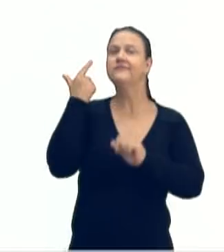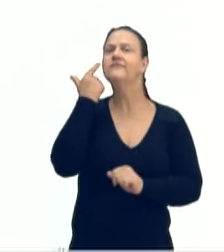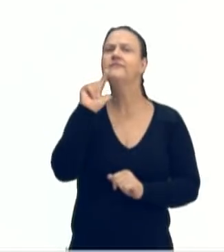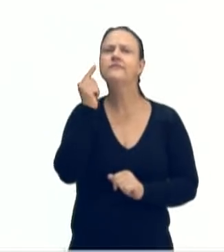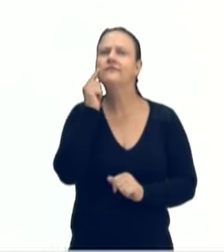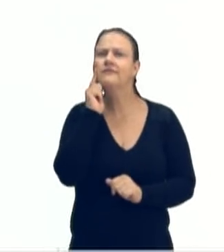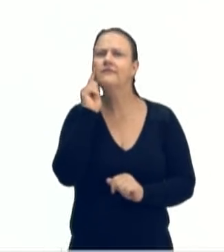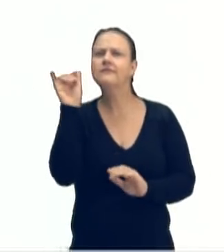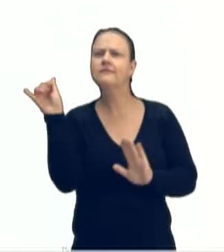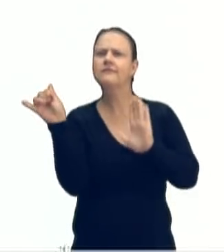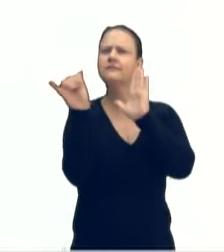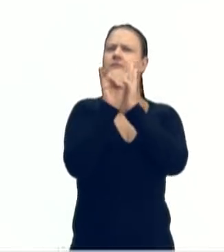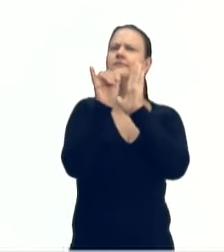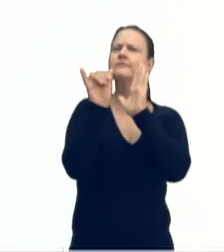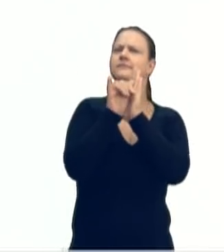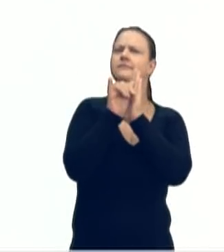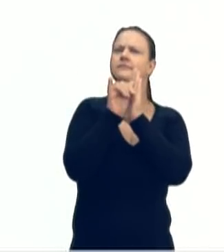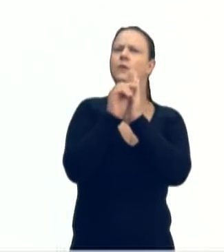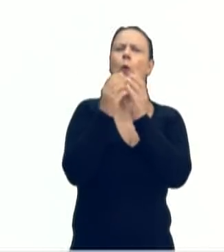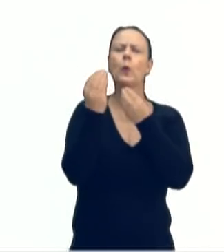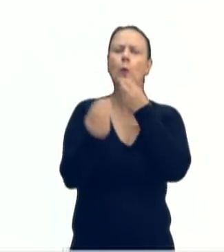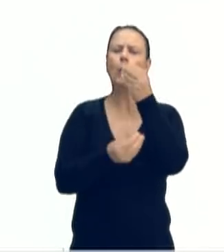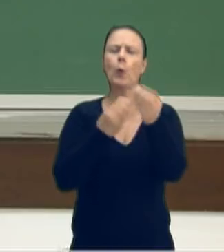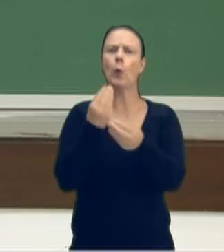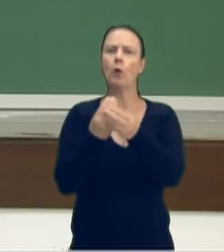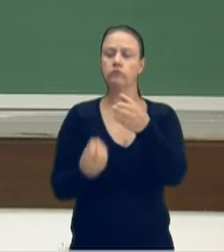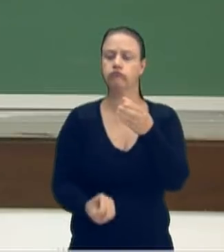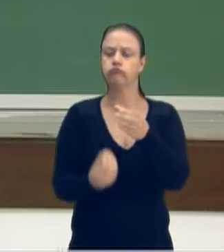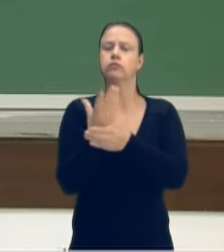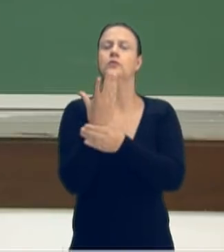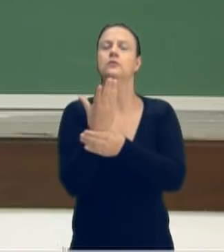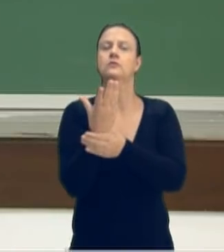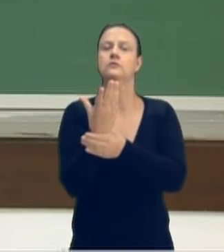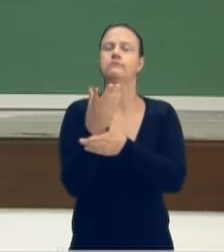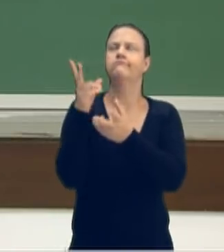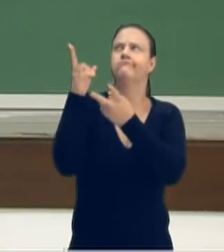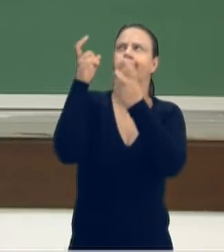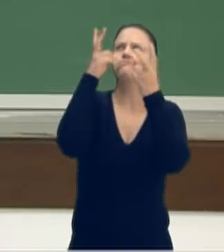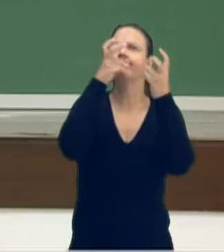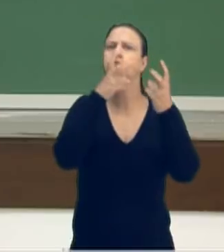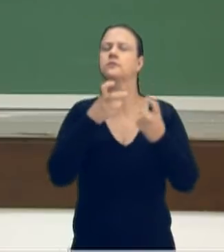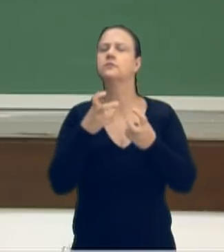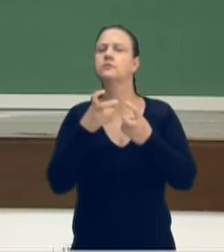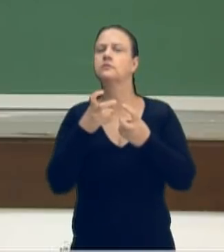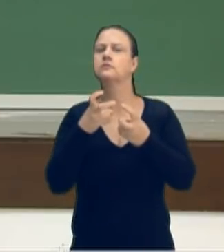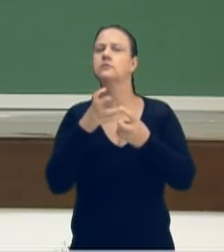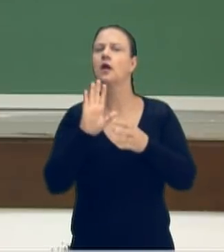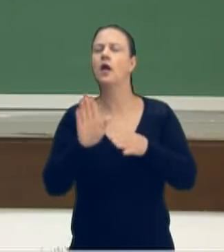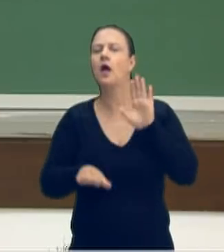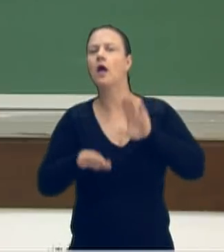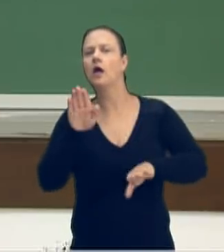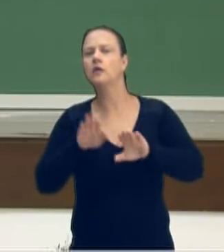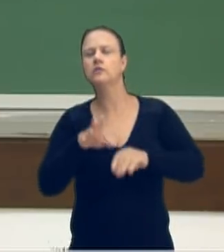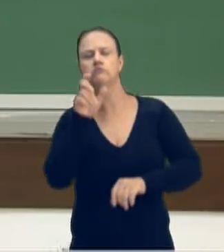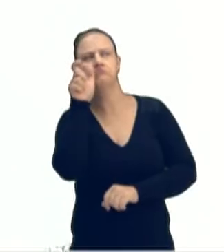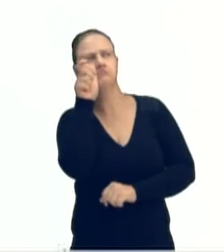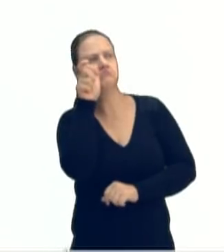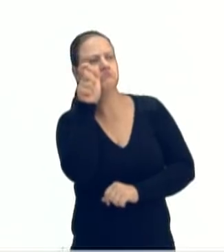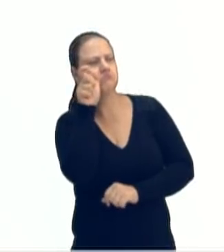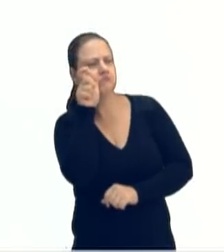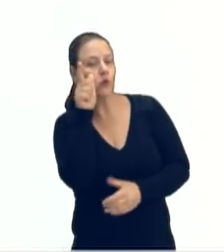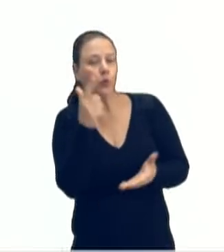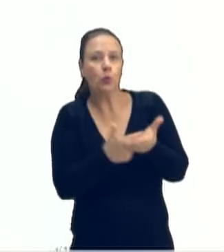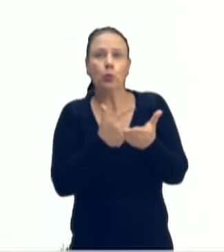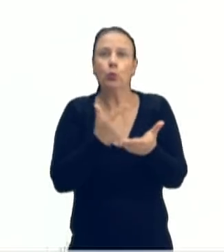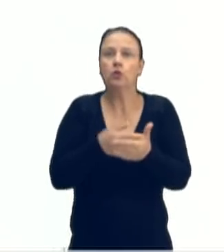Consegue identificar a sua origem? Deem uma observada, talvez vocês já viram em livros de história ou